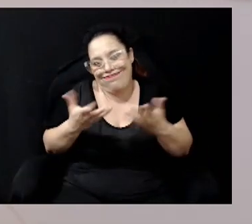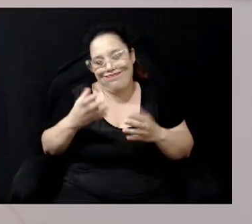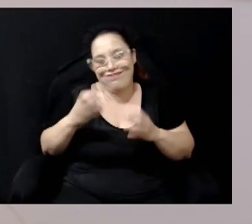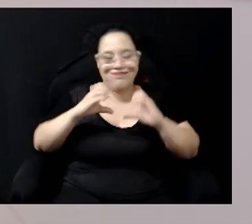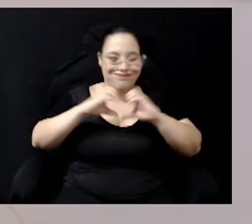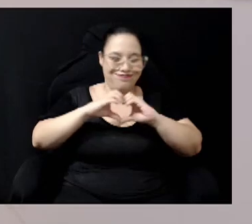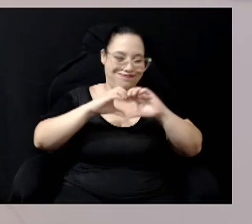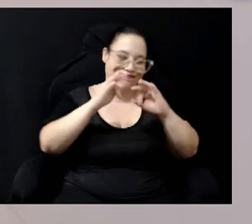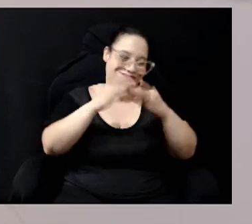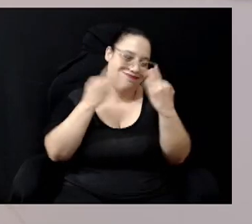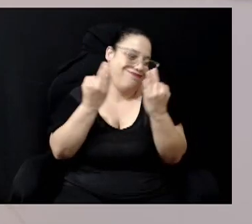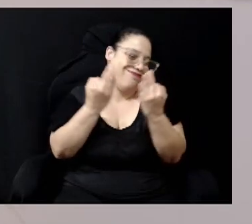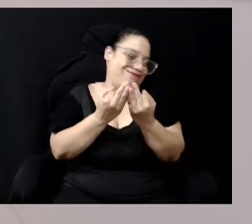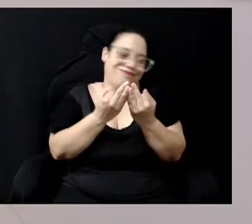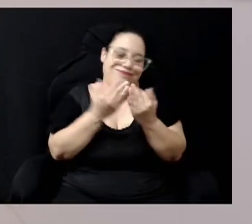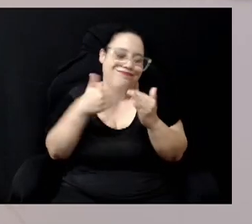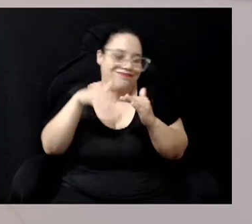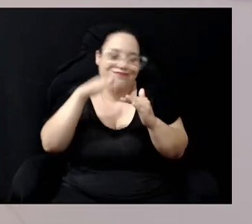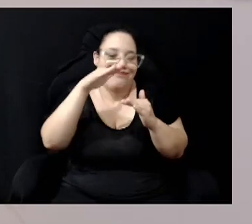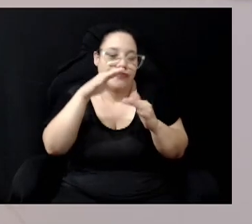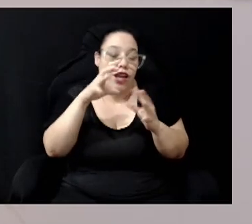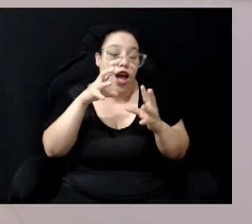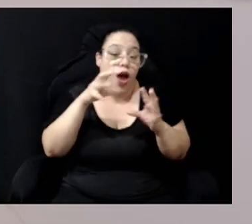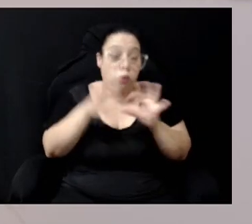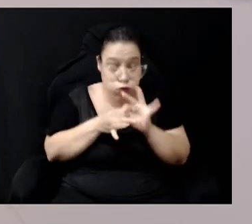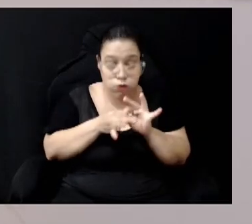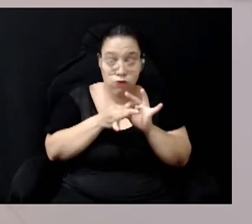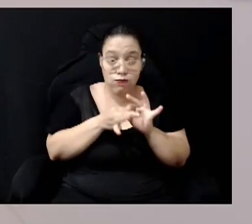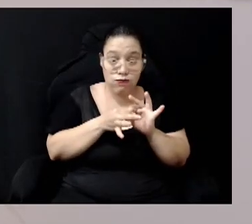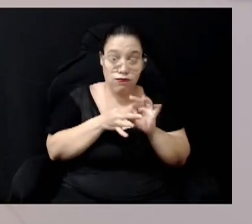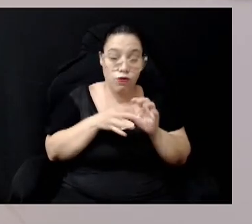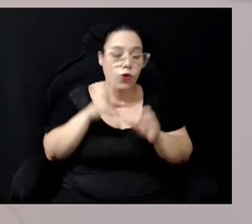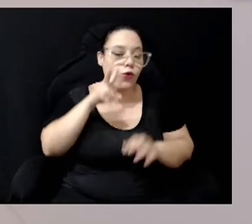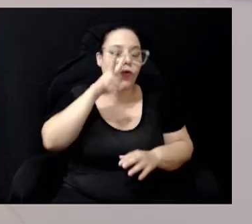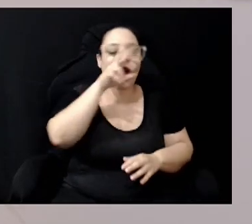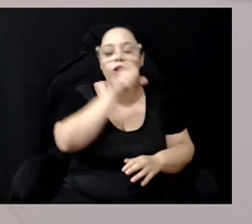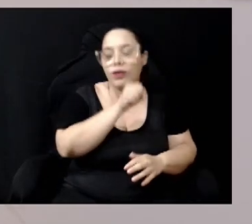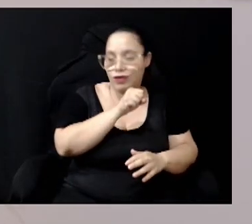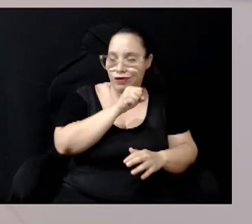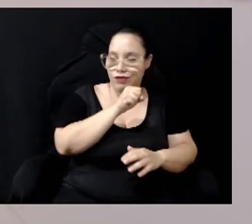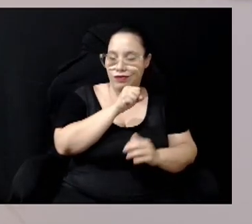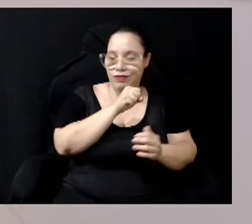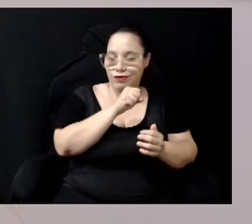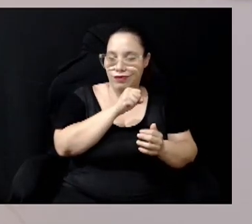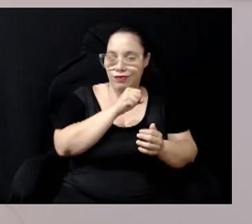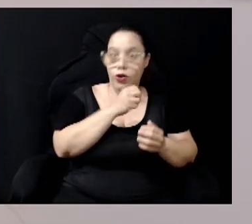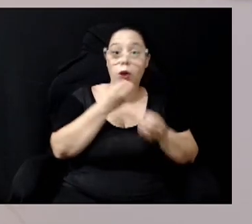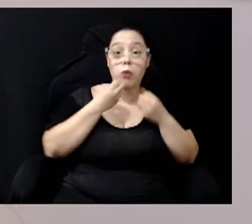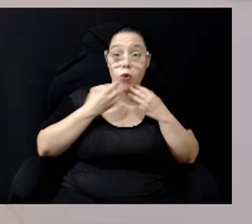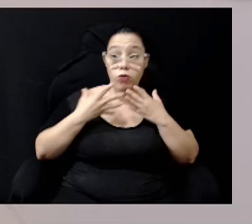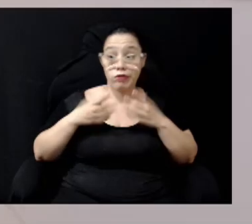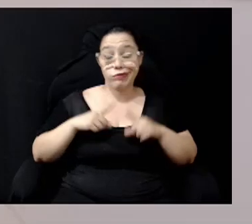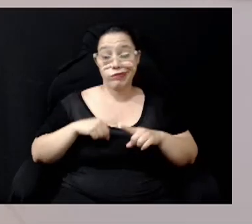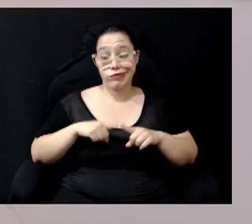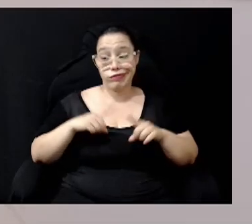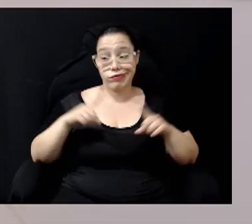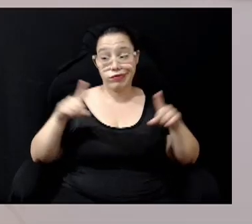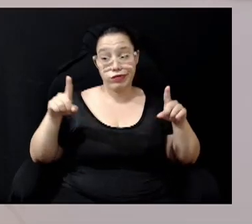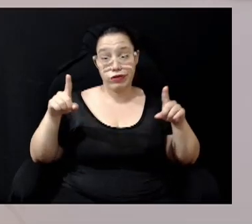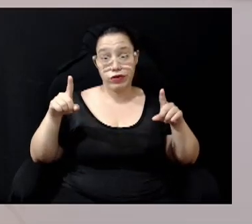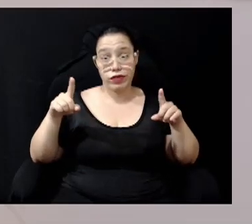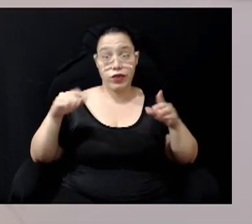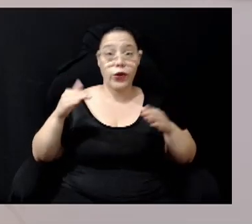né? Então a gente criou um vínculo com eles muito grande, isso de uma certa forma é bom, mas eles foram adentrando